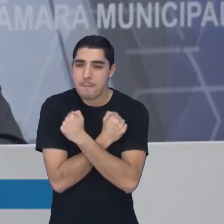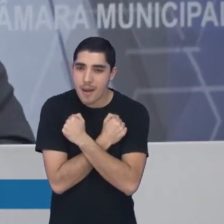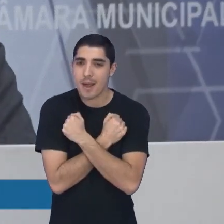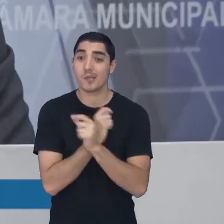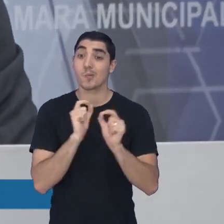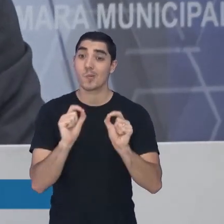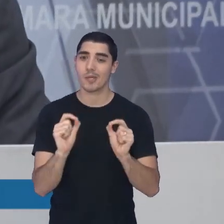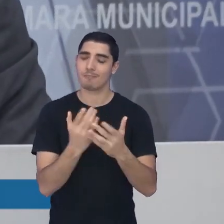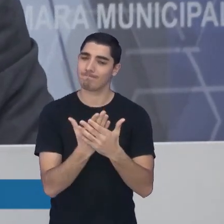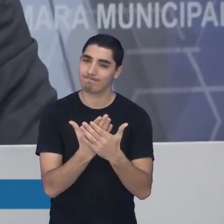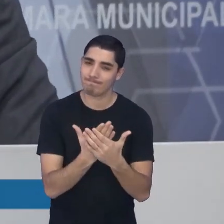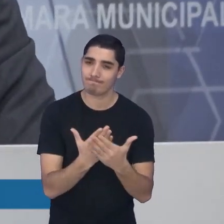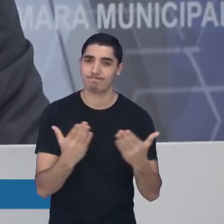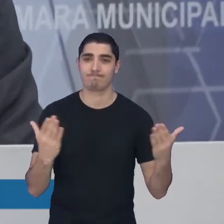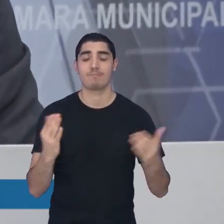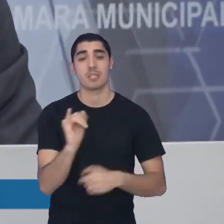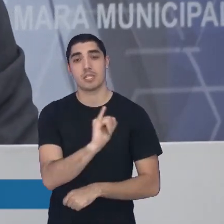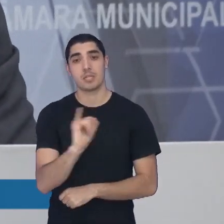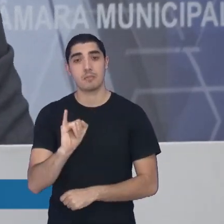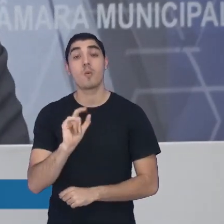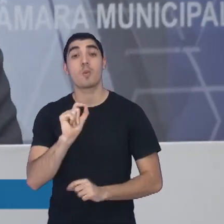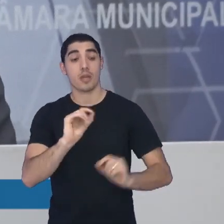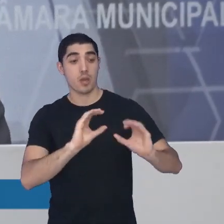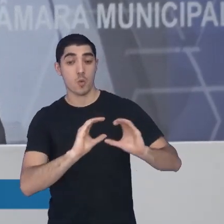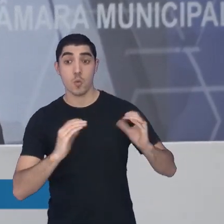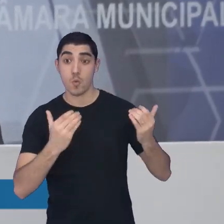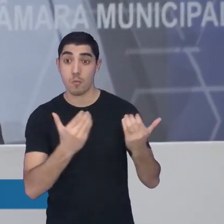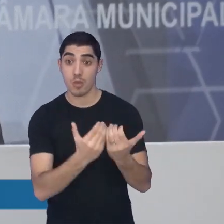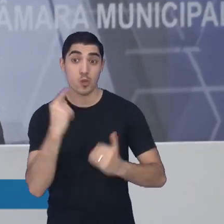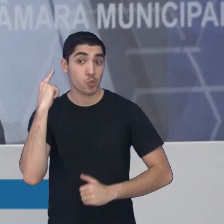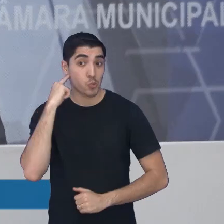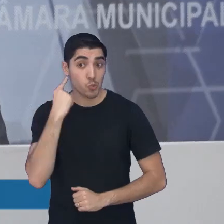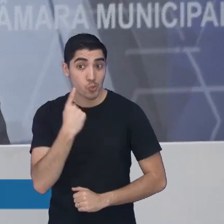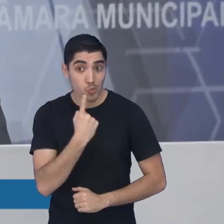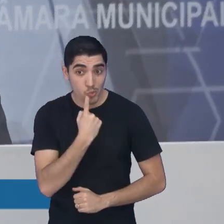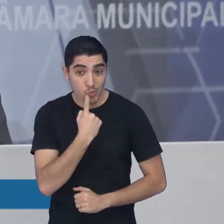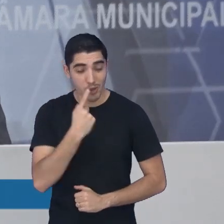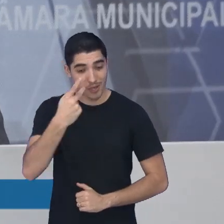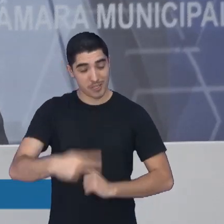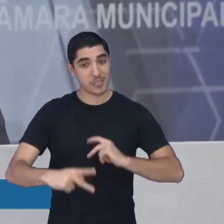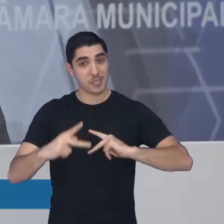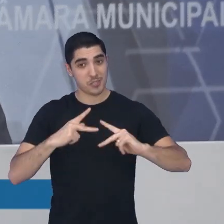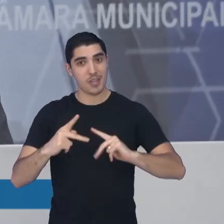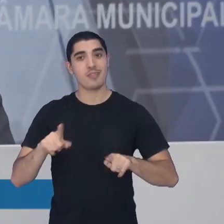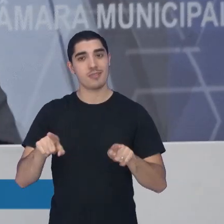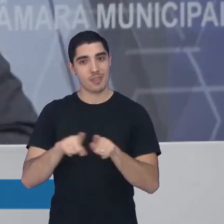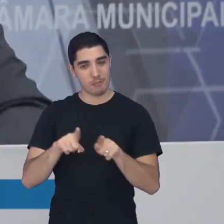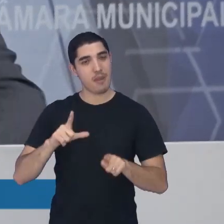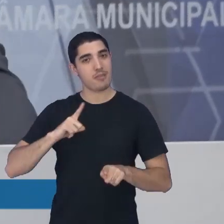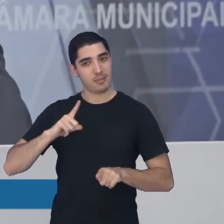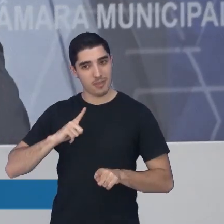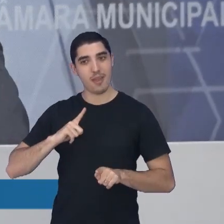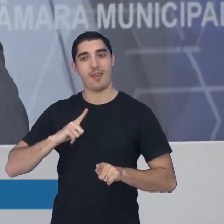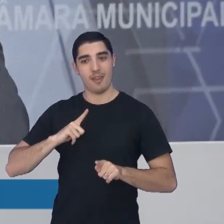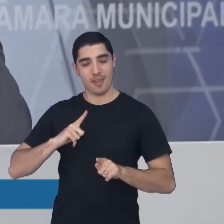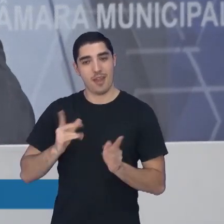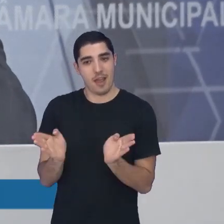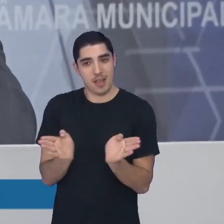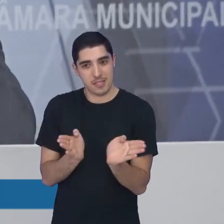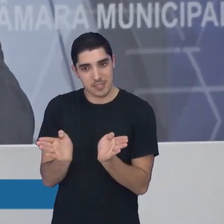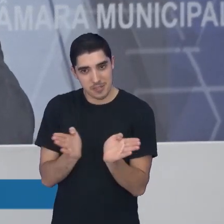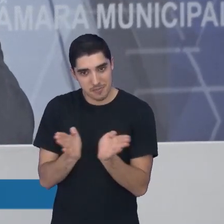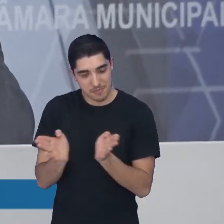nossos irmãos da comunidade surda do nosso município, hoje também sendo transmitido